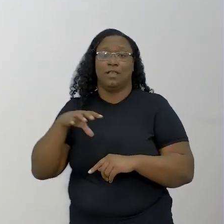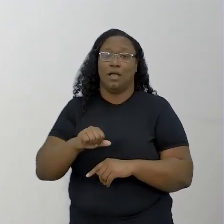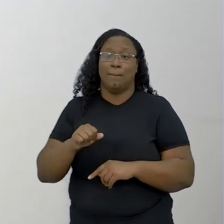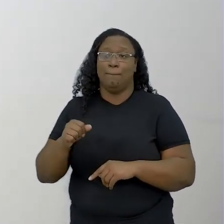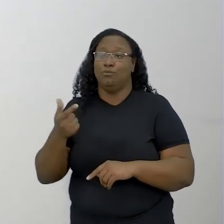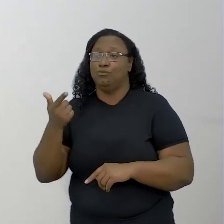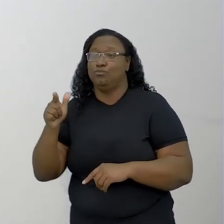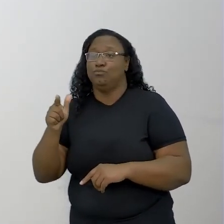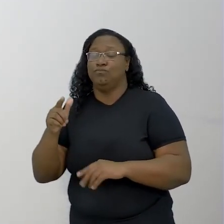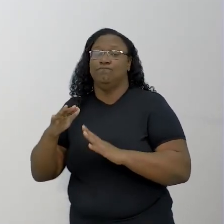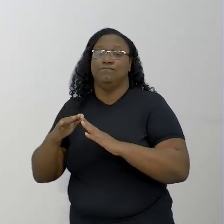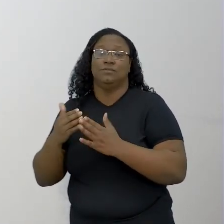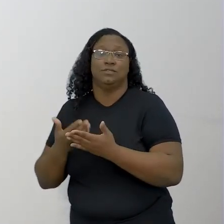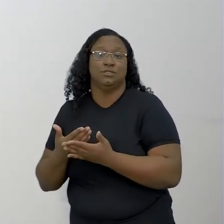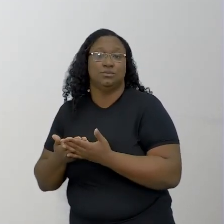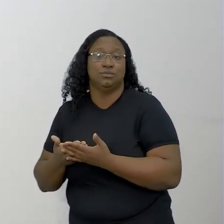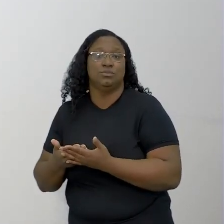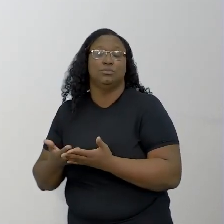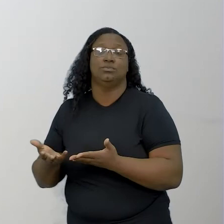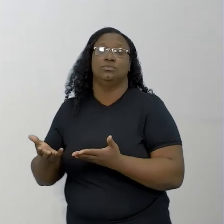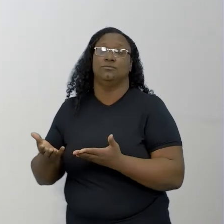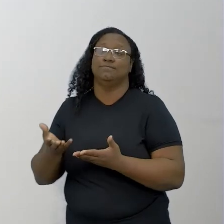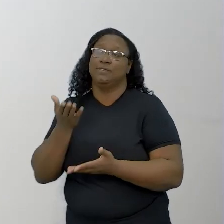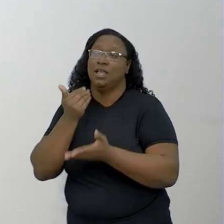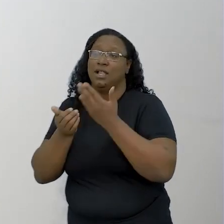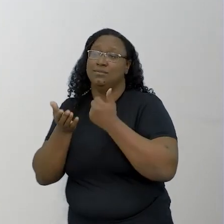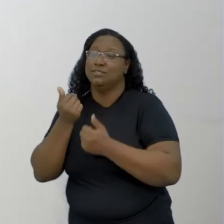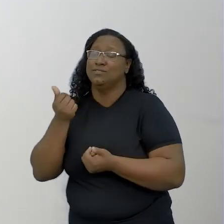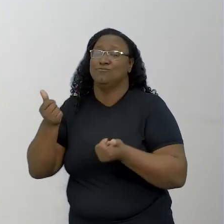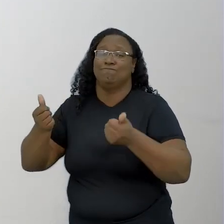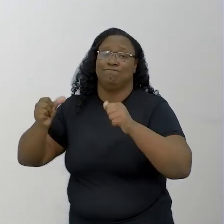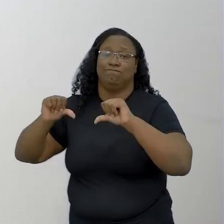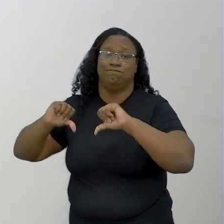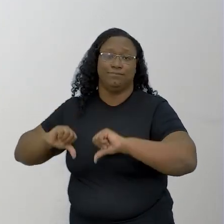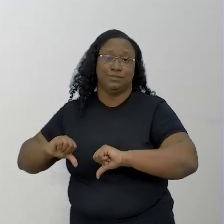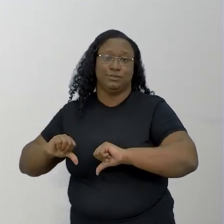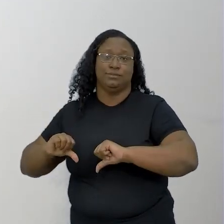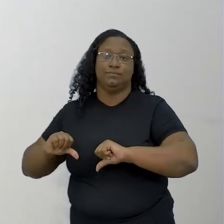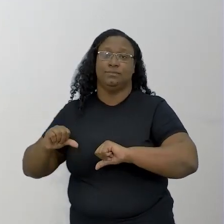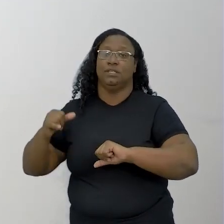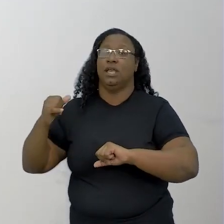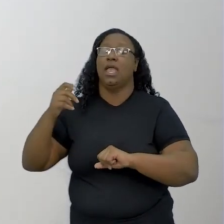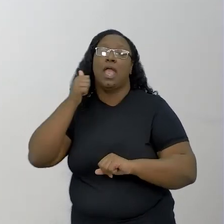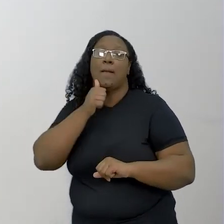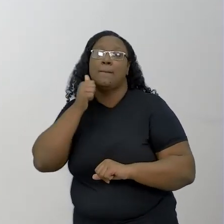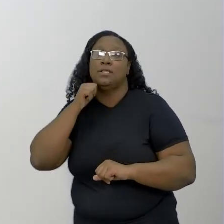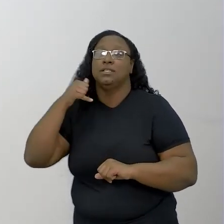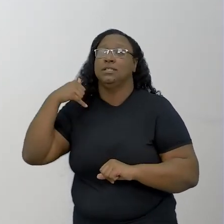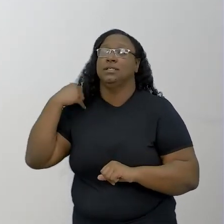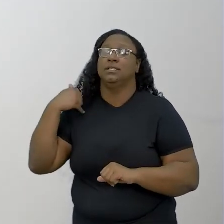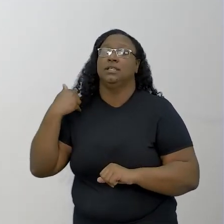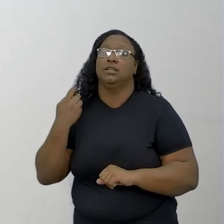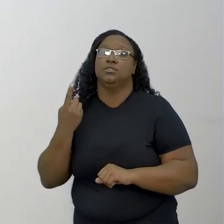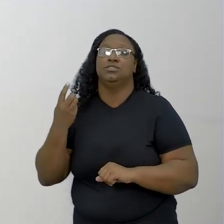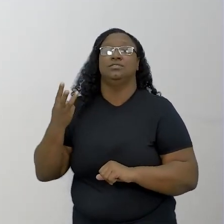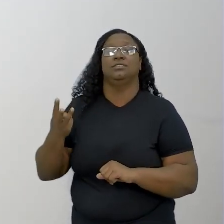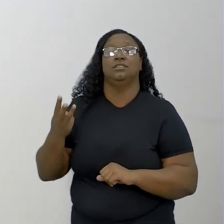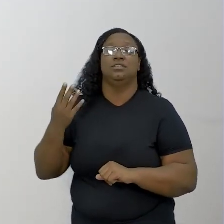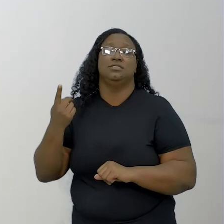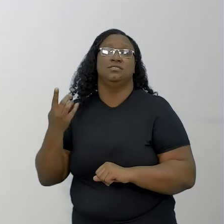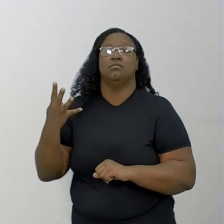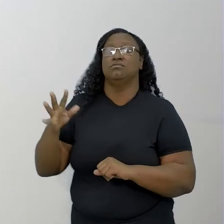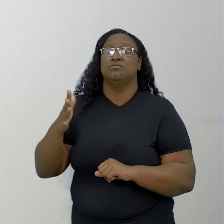têm alimentação precária, né? Aí você pega meninas de 13, 14 anos que já acabam contraindo